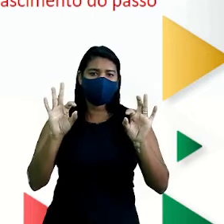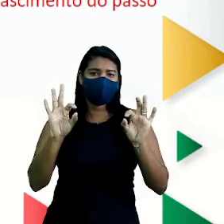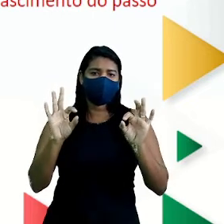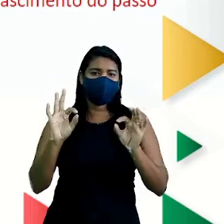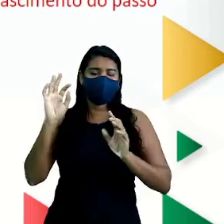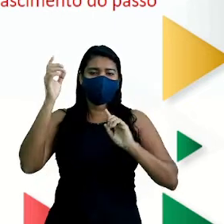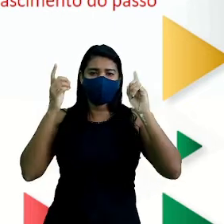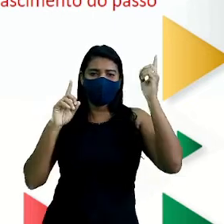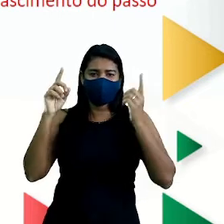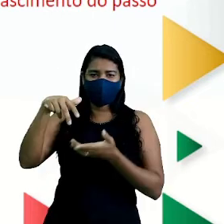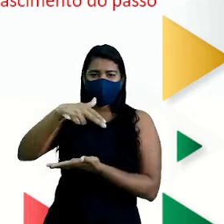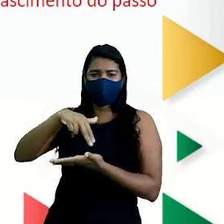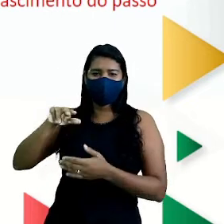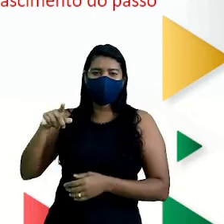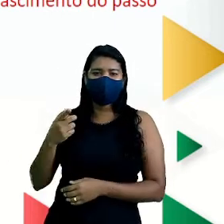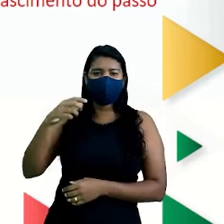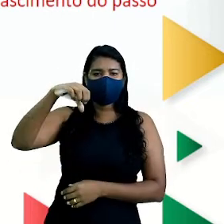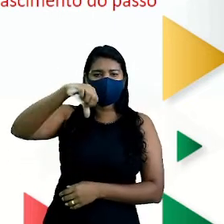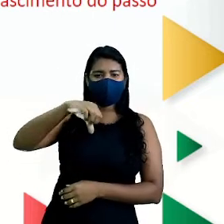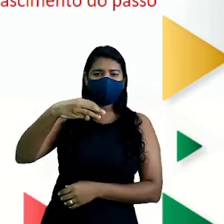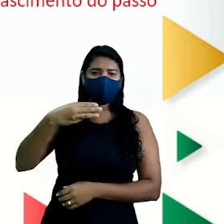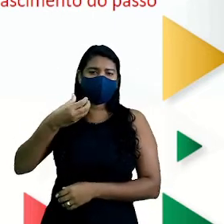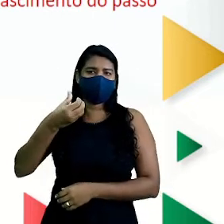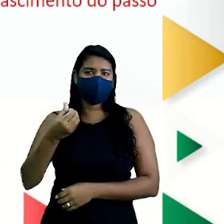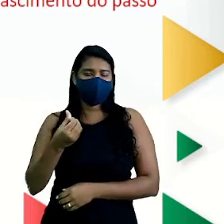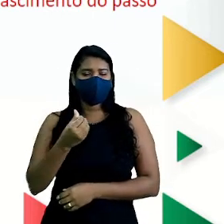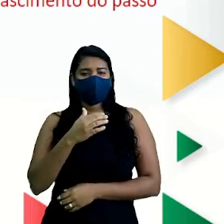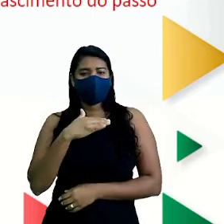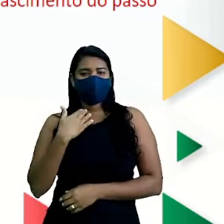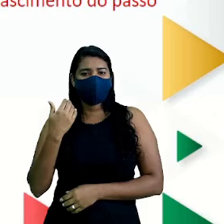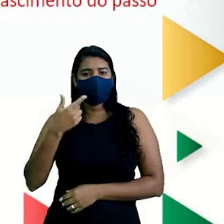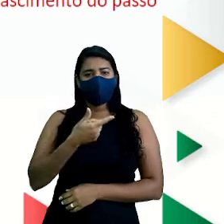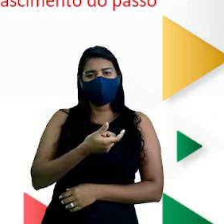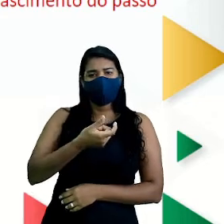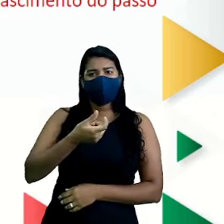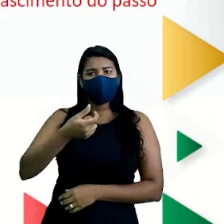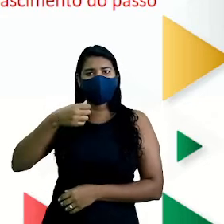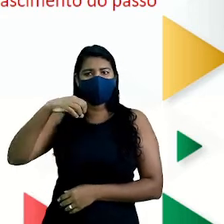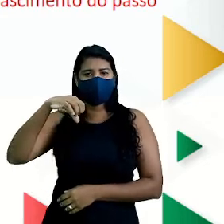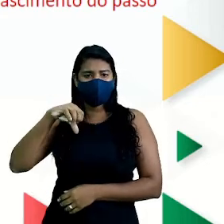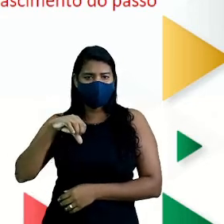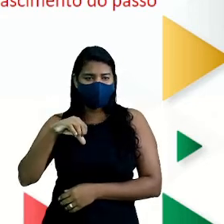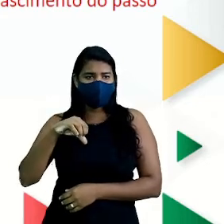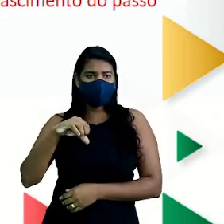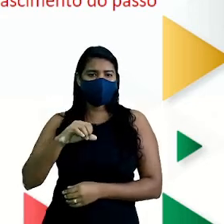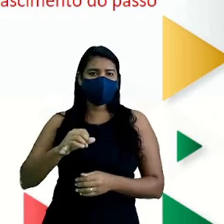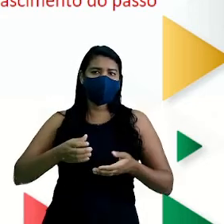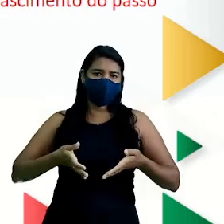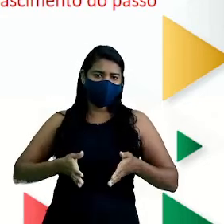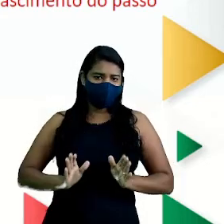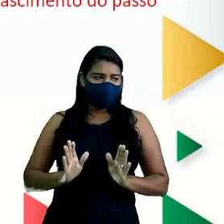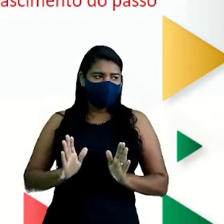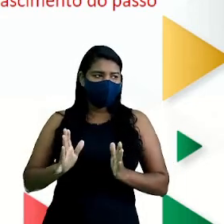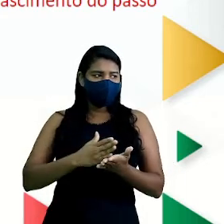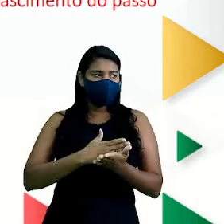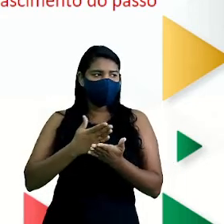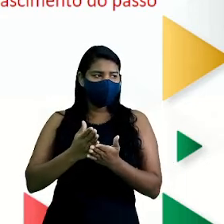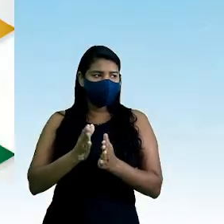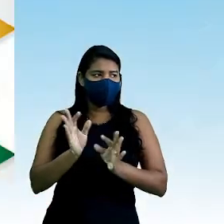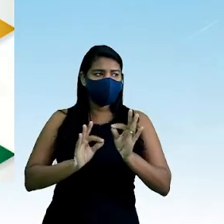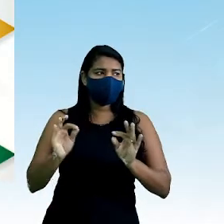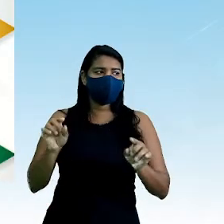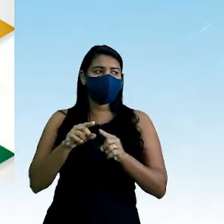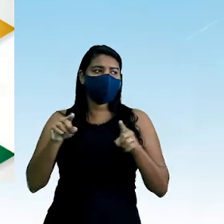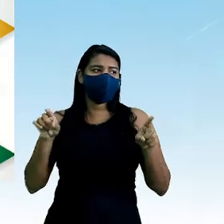Passo, que nasceu em 1936 e faleceu em 2009. Nascimento do Passo foi um dos maiores